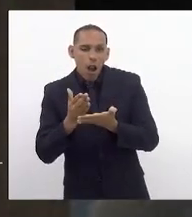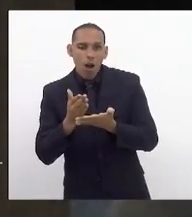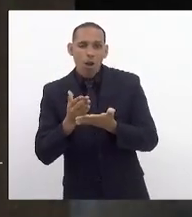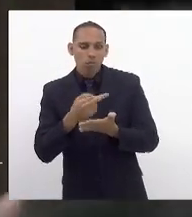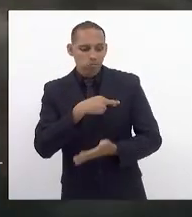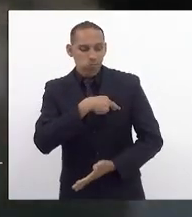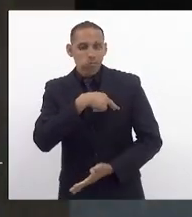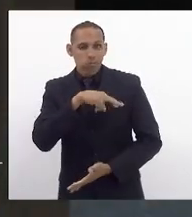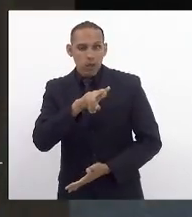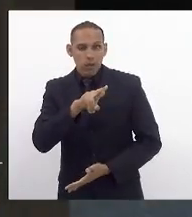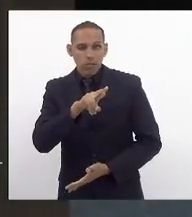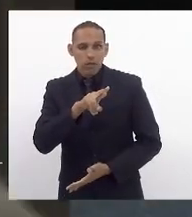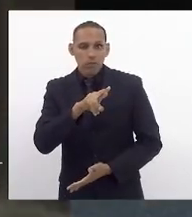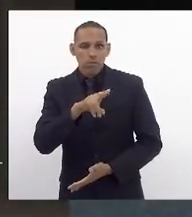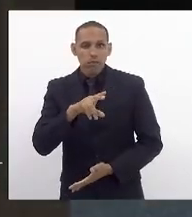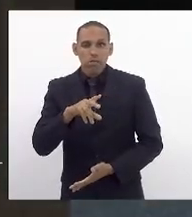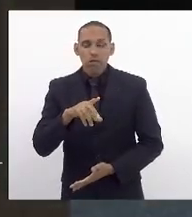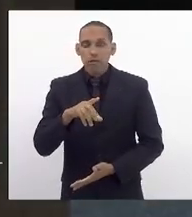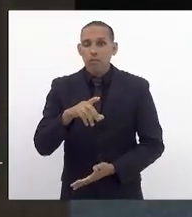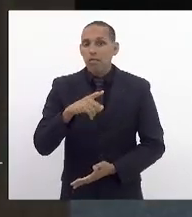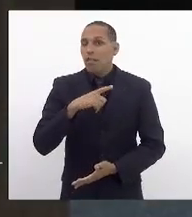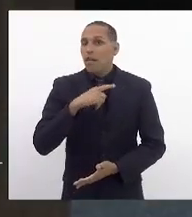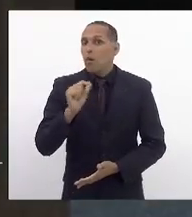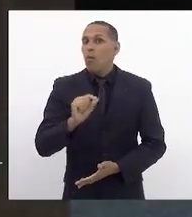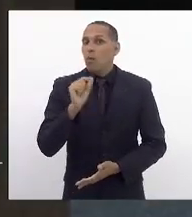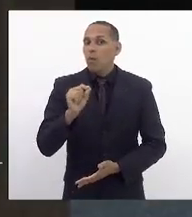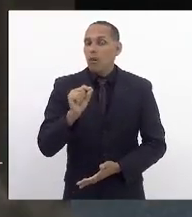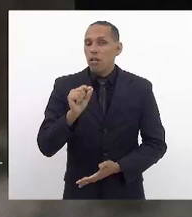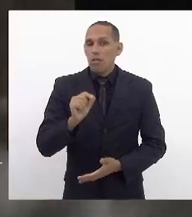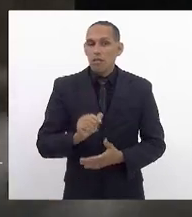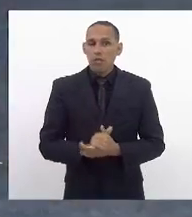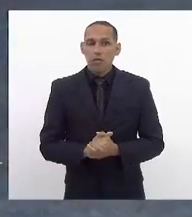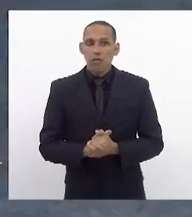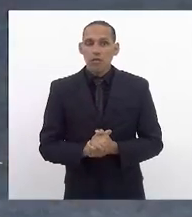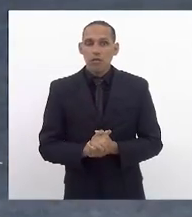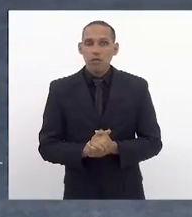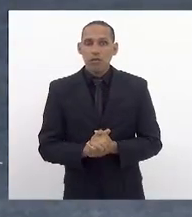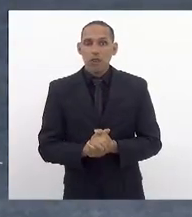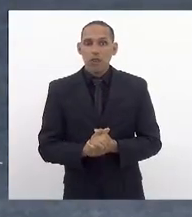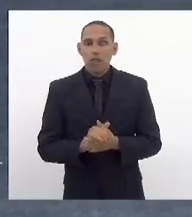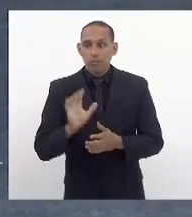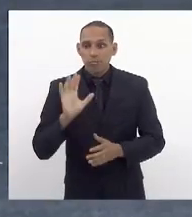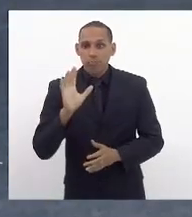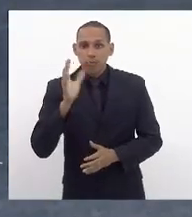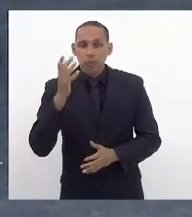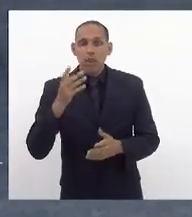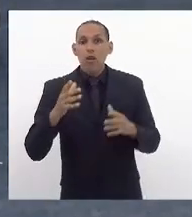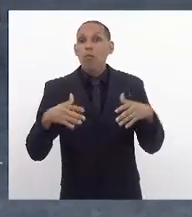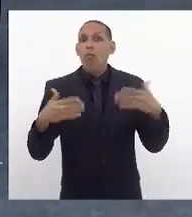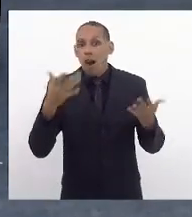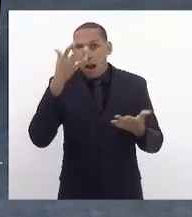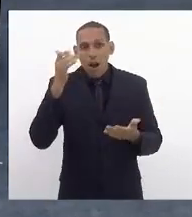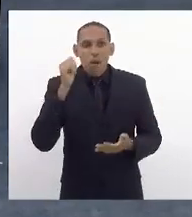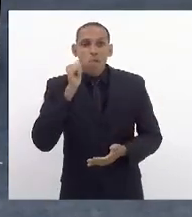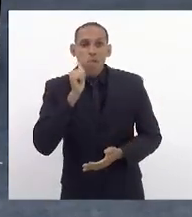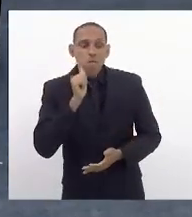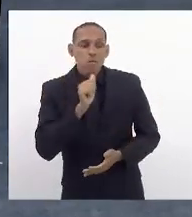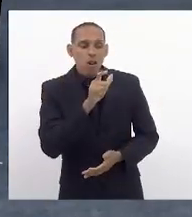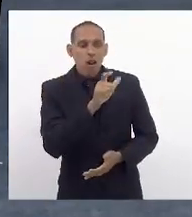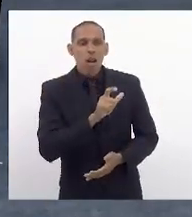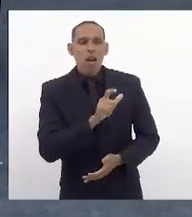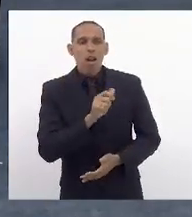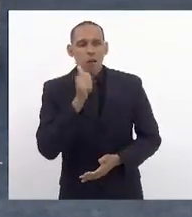religiões tenham senões em relação à amamentação em público. Como